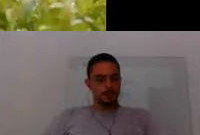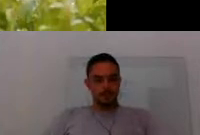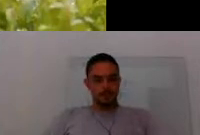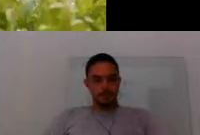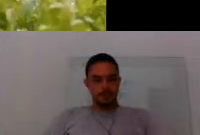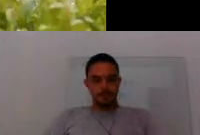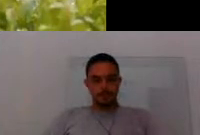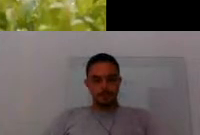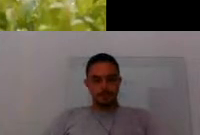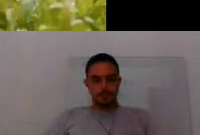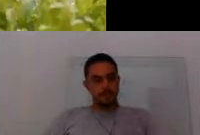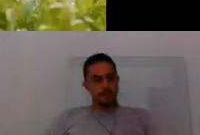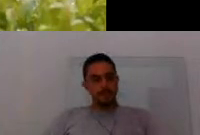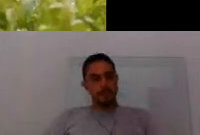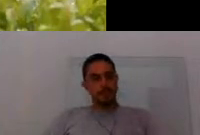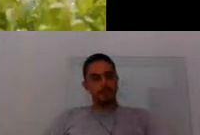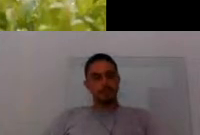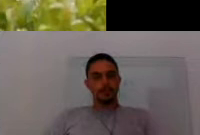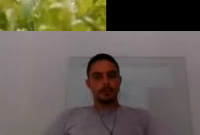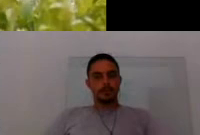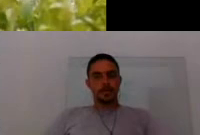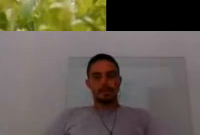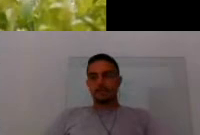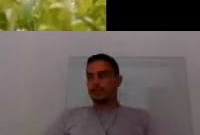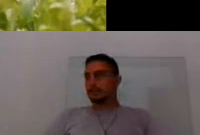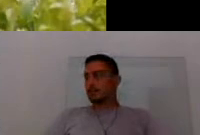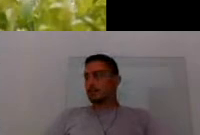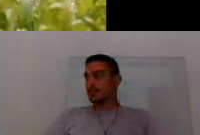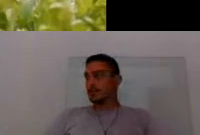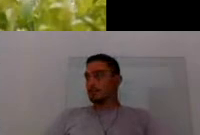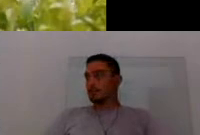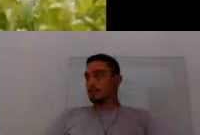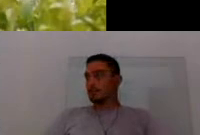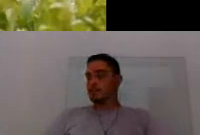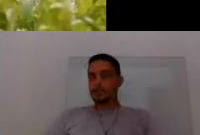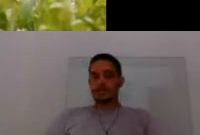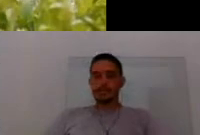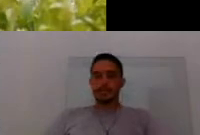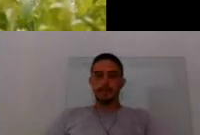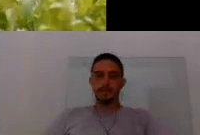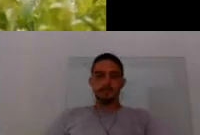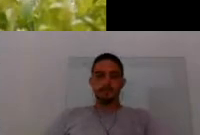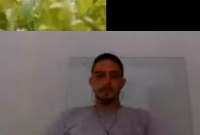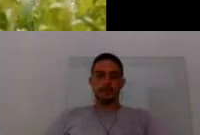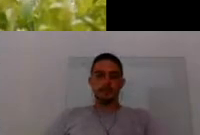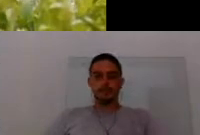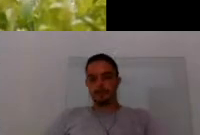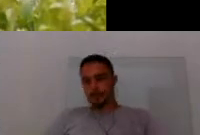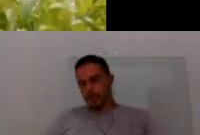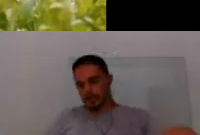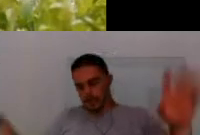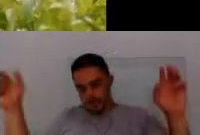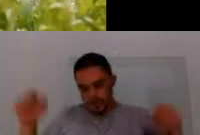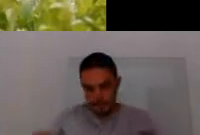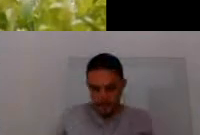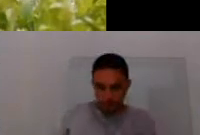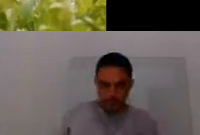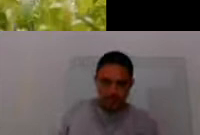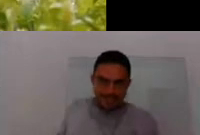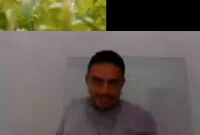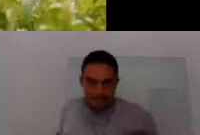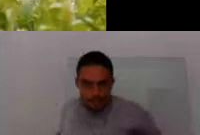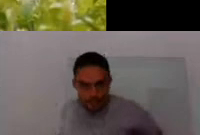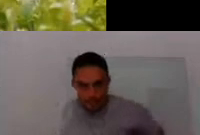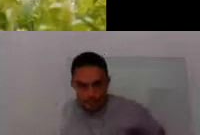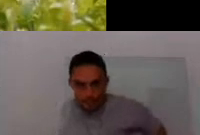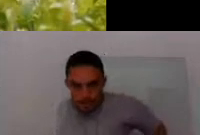acontecendo. Não está sendo fácil para ninguém, tá? Eu entendo a dificuldade de vocês também, principalmente uma disciplina igual essa aqui.